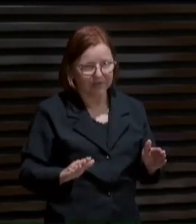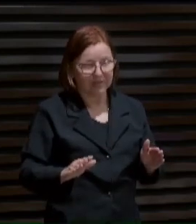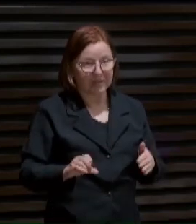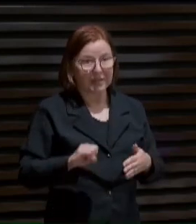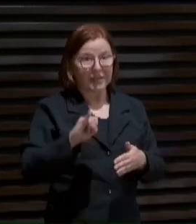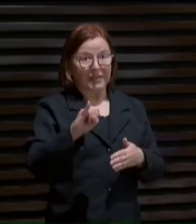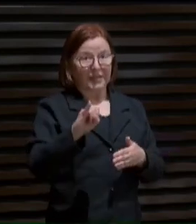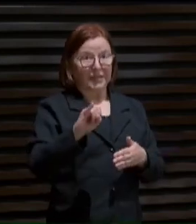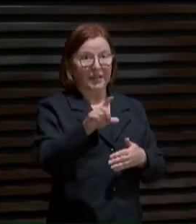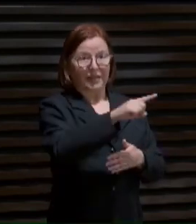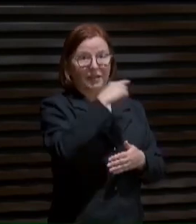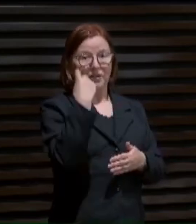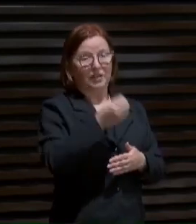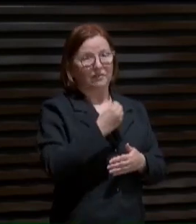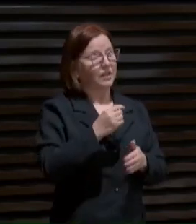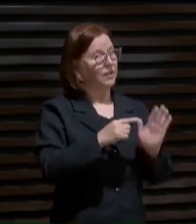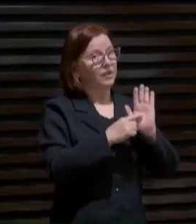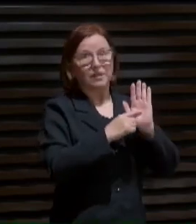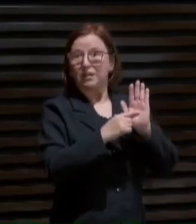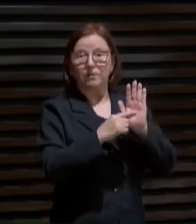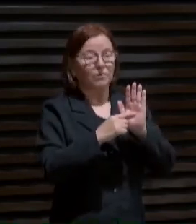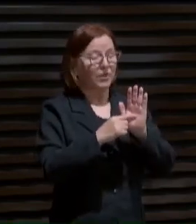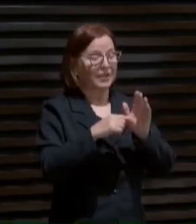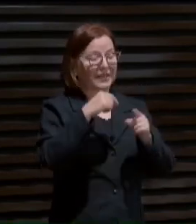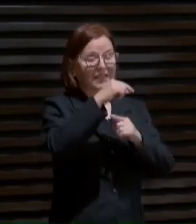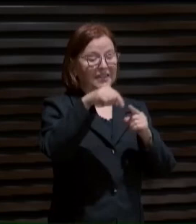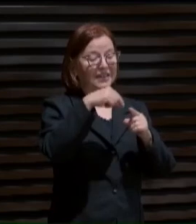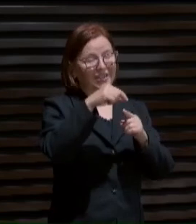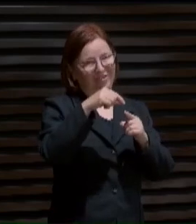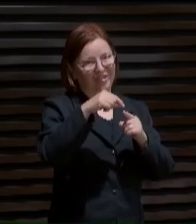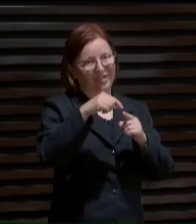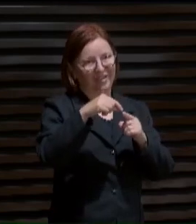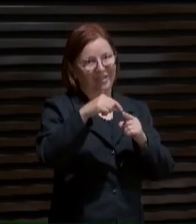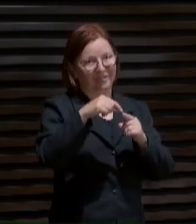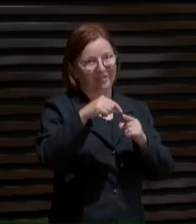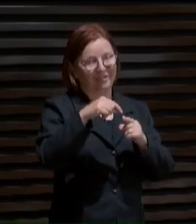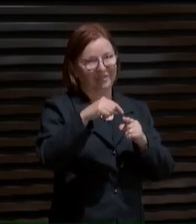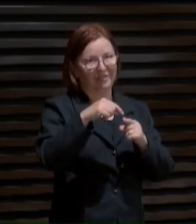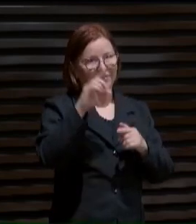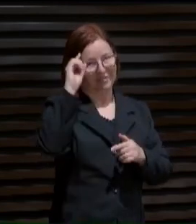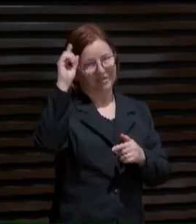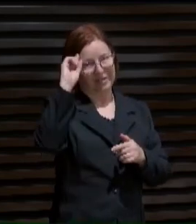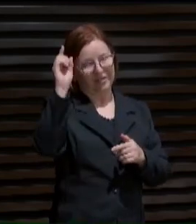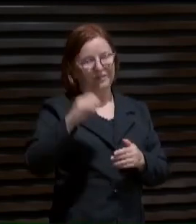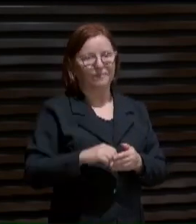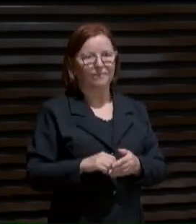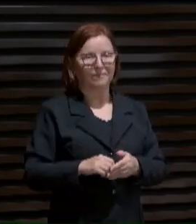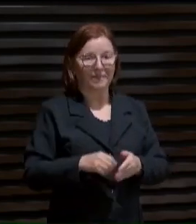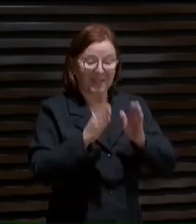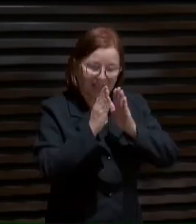santidade de Deus nos nossos atos do dia a dia a adoração a Deus não é uma questão de gosto